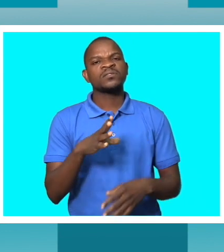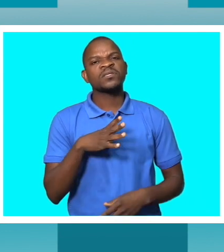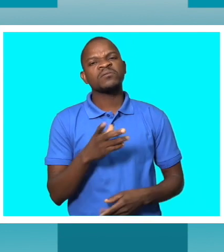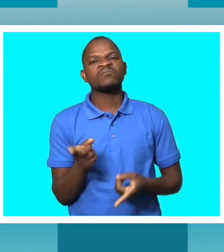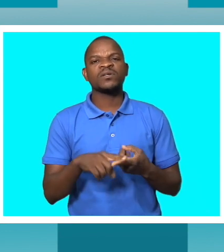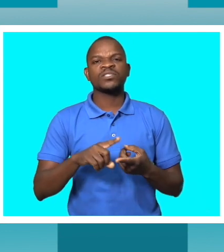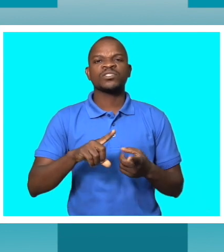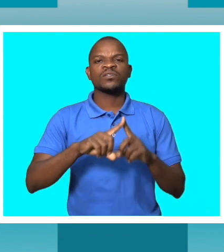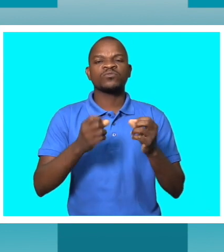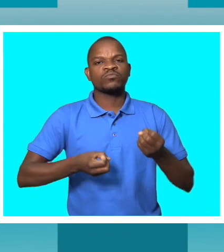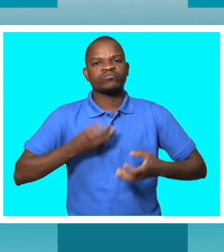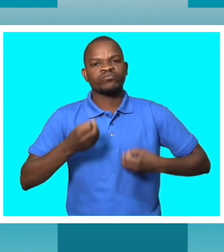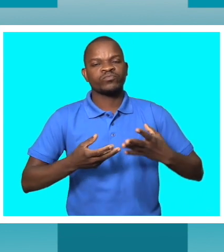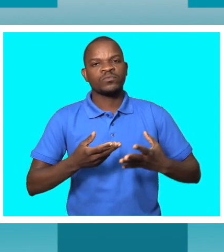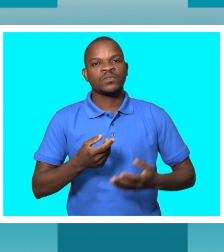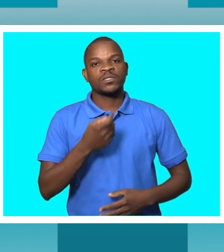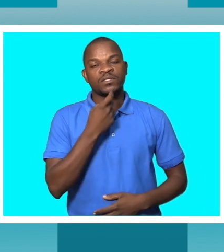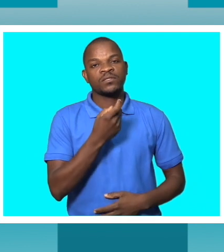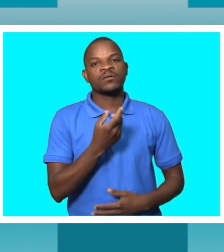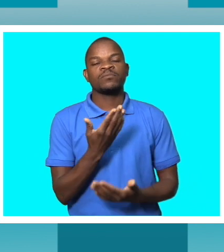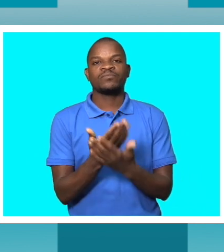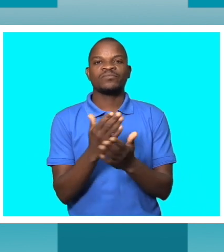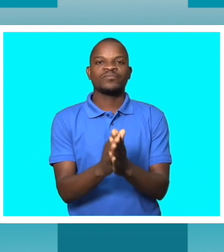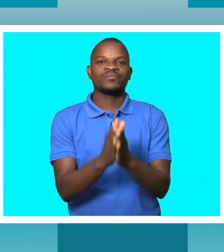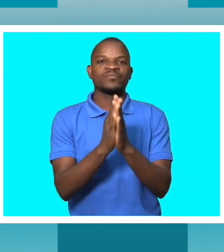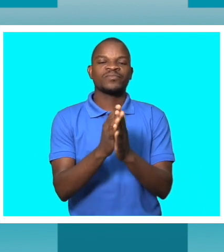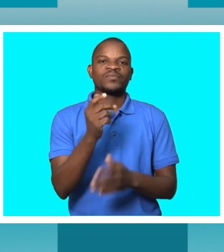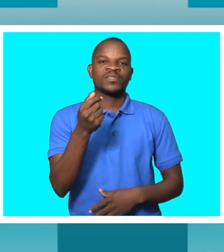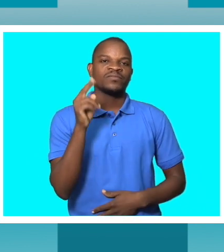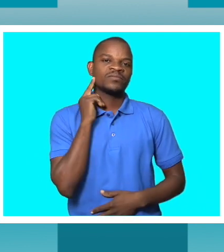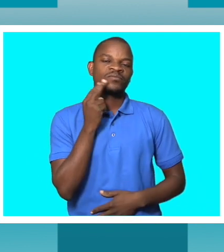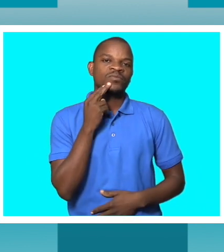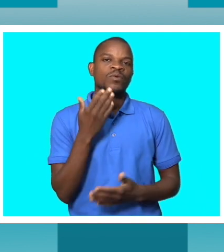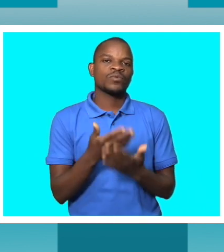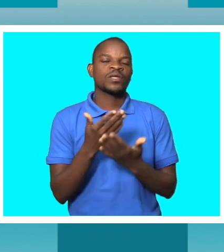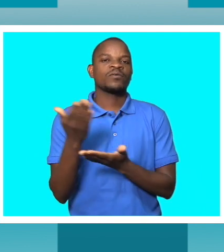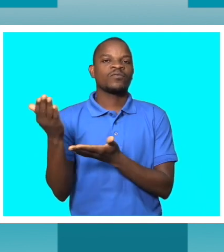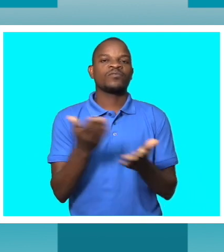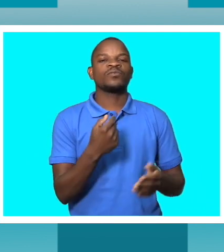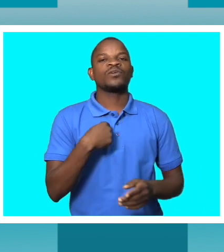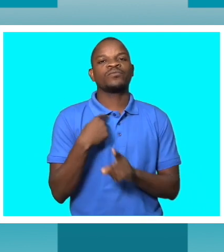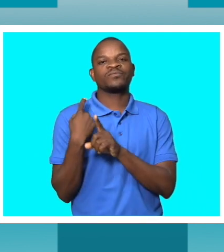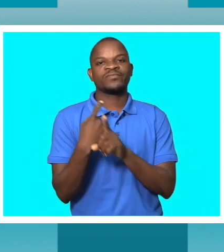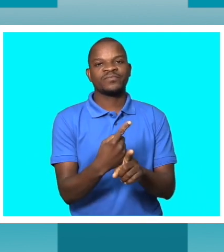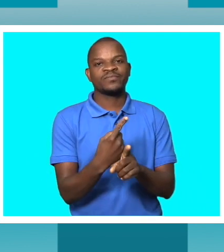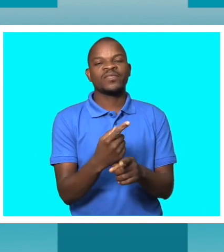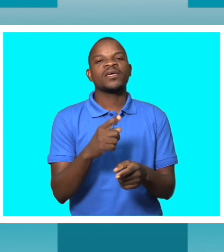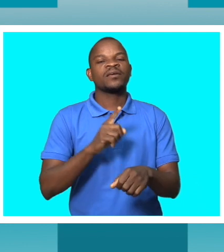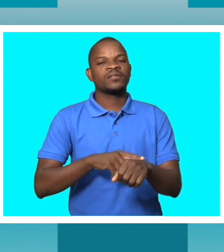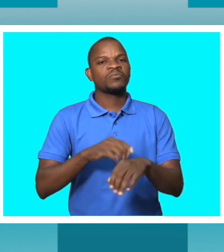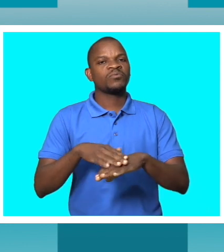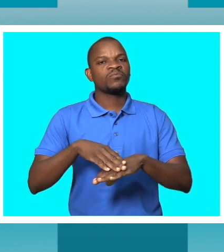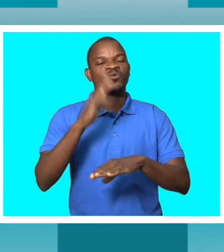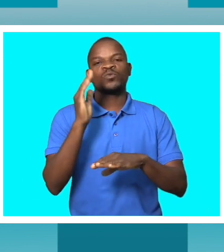últimas considerações, senhor presidente? Então, agradecer à TV Surdo por esta iniciativa, por este convite, este